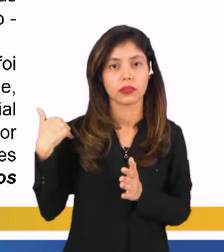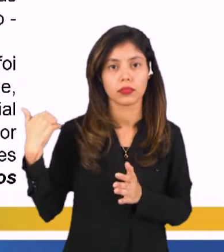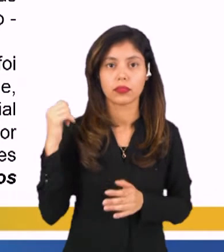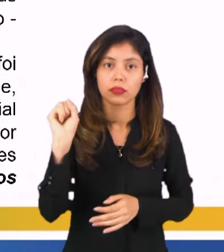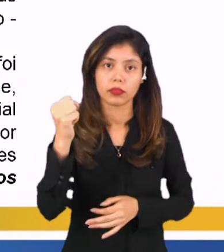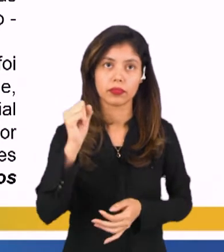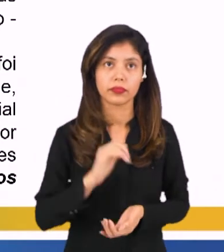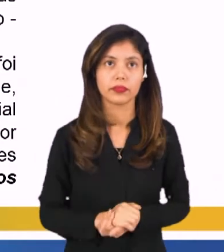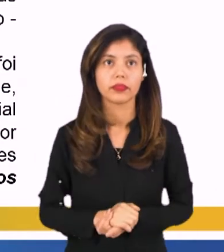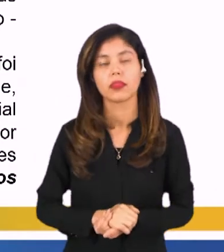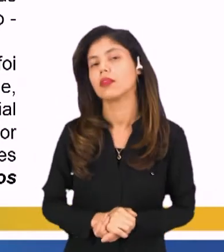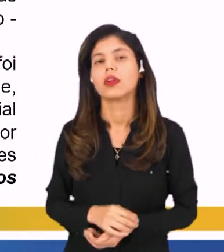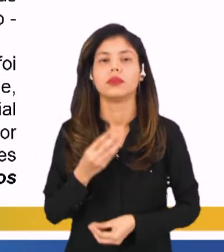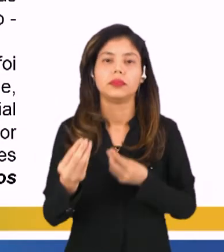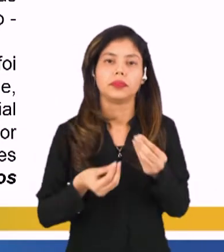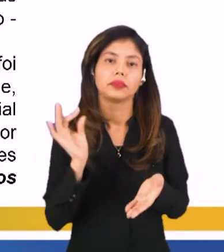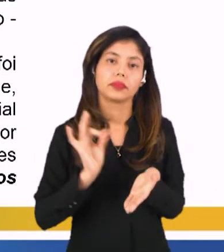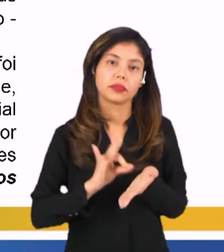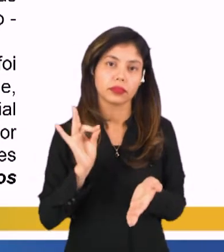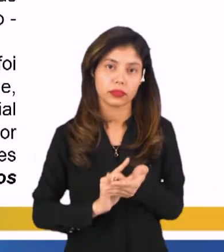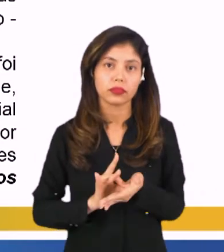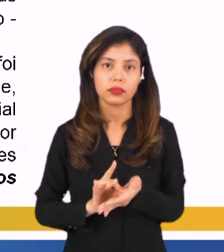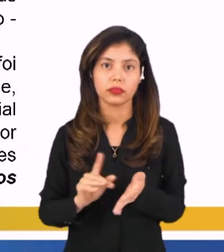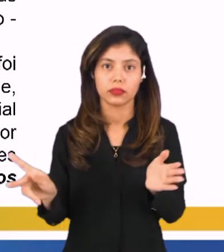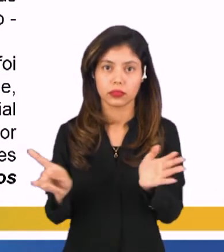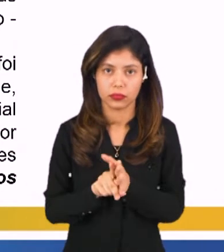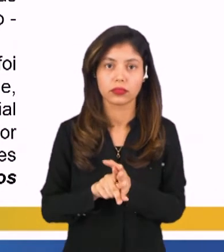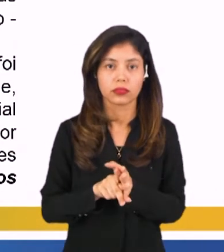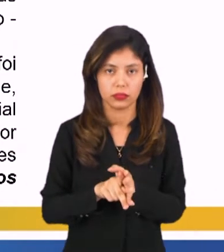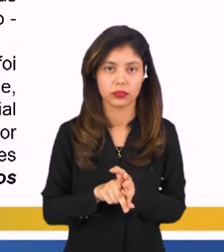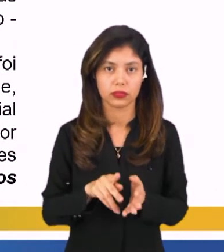anos, é narrada como uma verdadeira epopeia